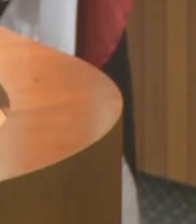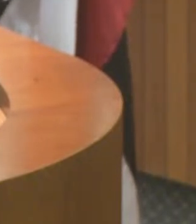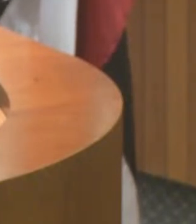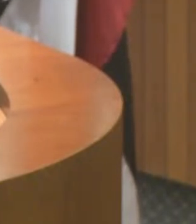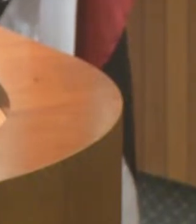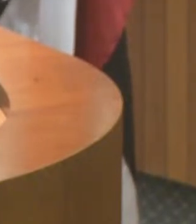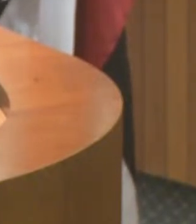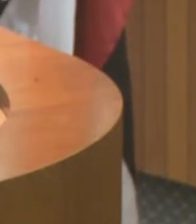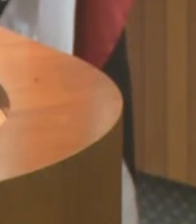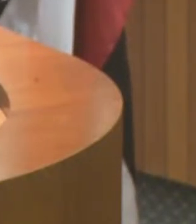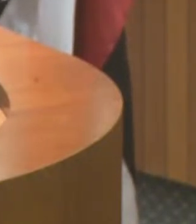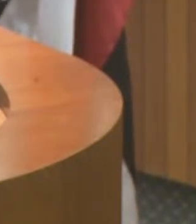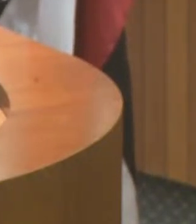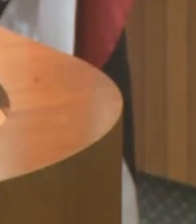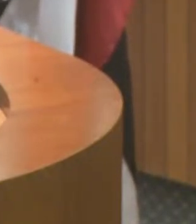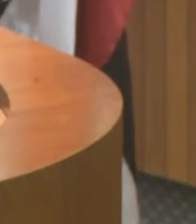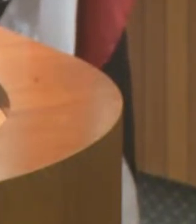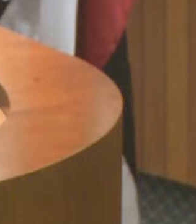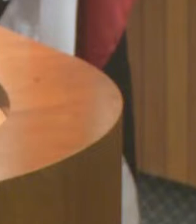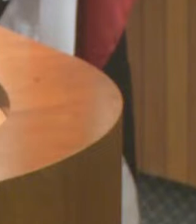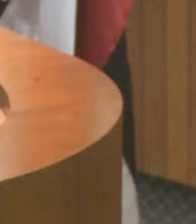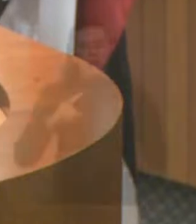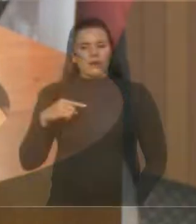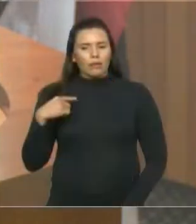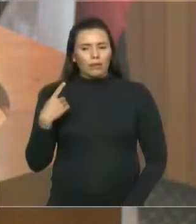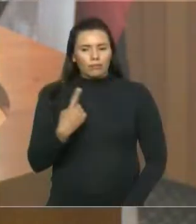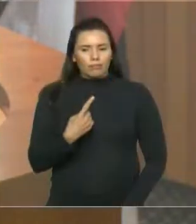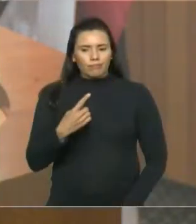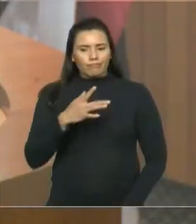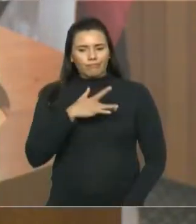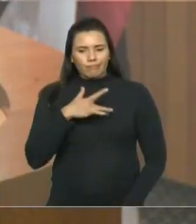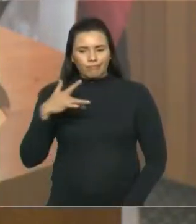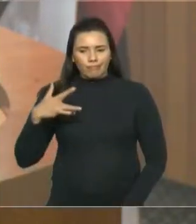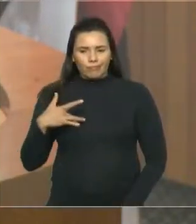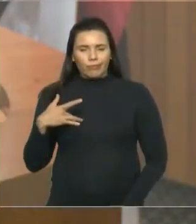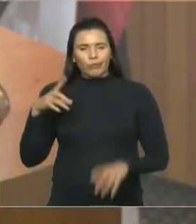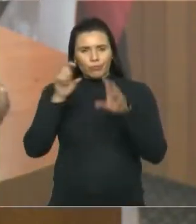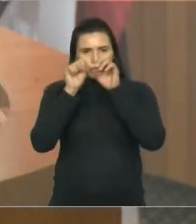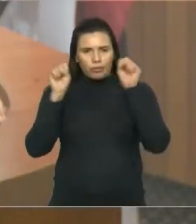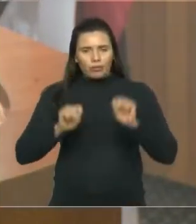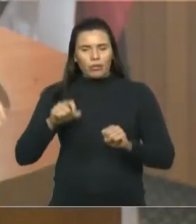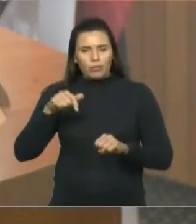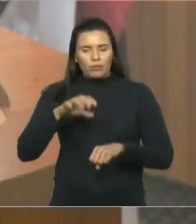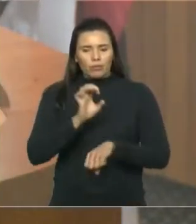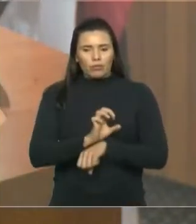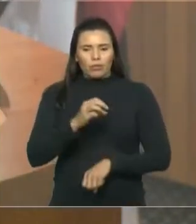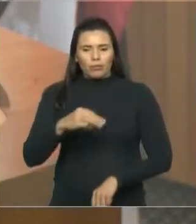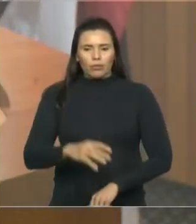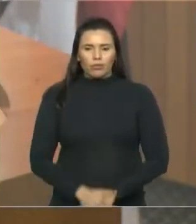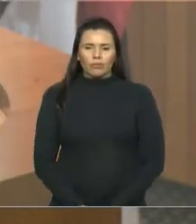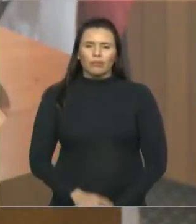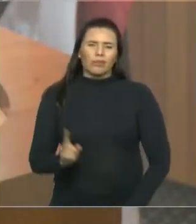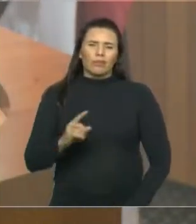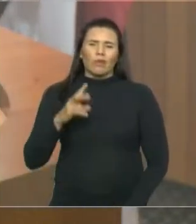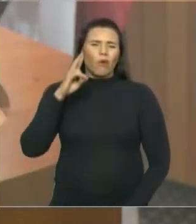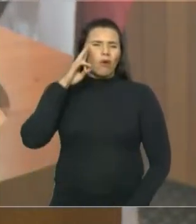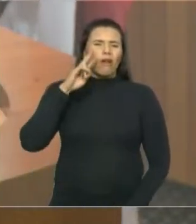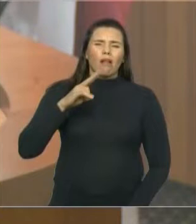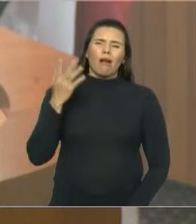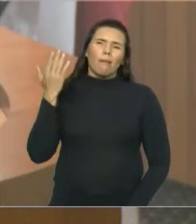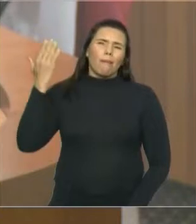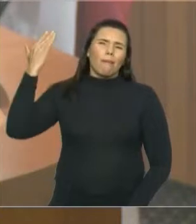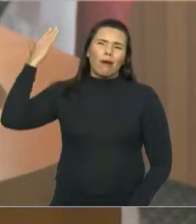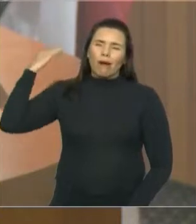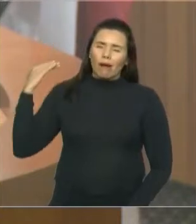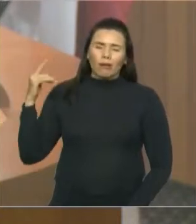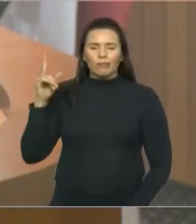técnicos. A nossa rede estadual de saúde, e aqui a gente não tem por objetivo ficar olhando no retrovisor para saber o que aconteceu